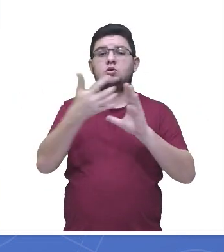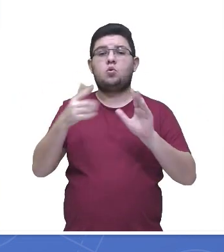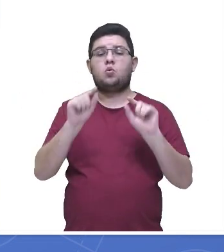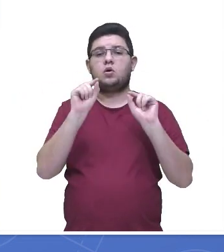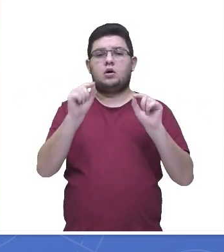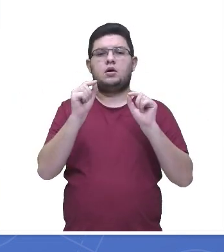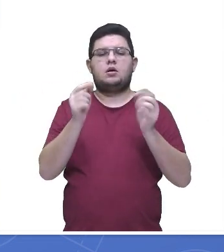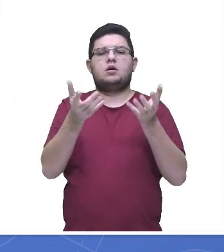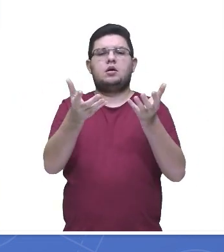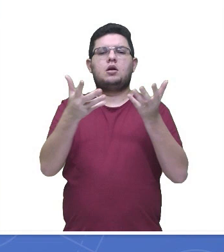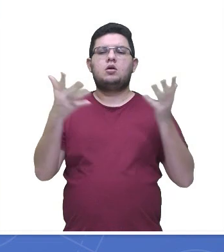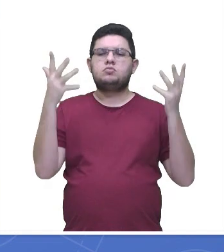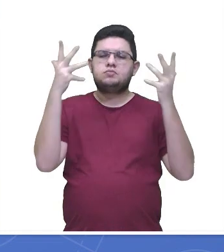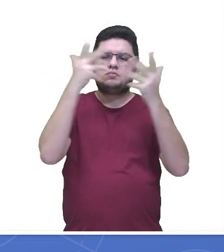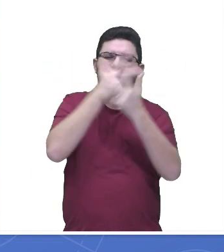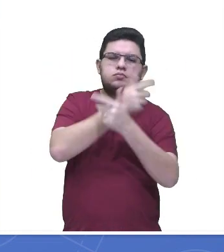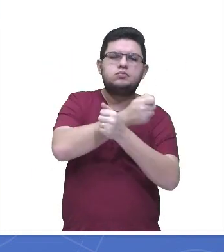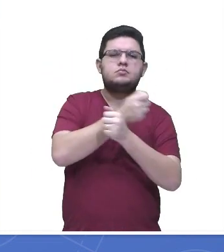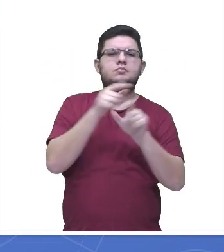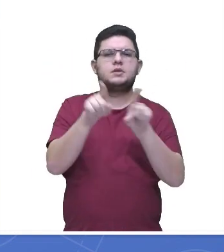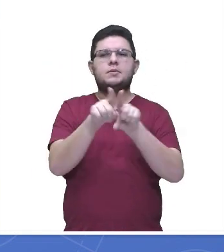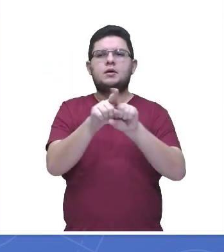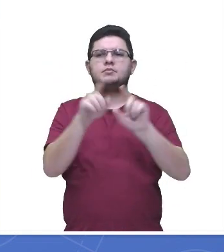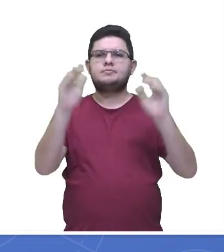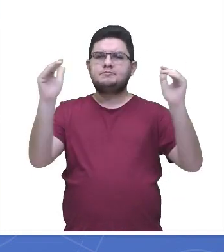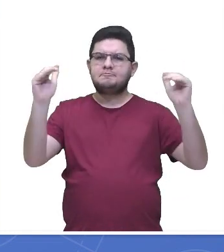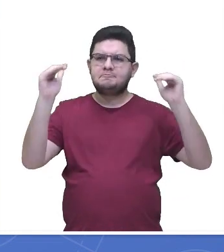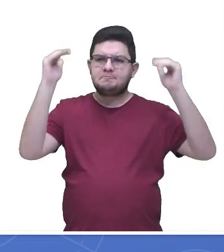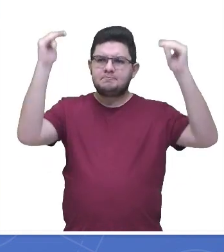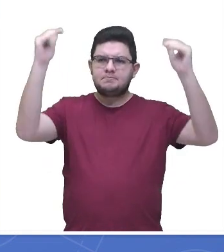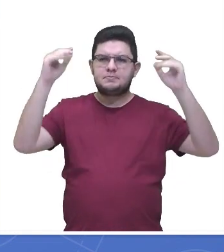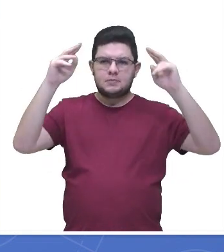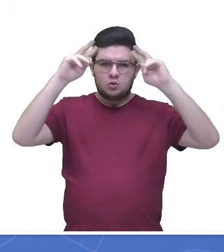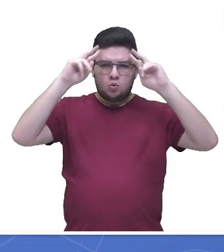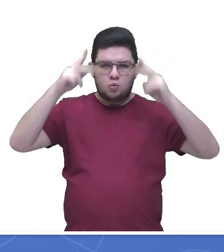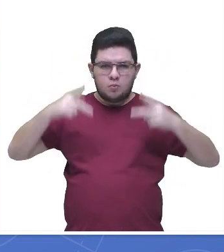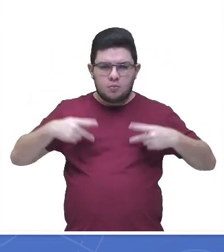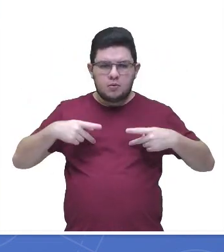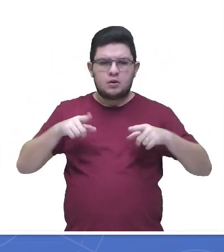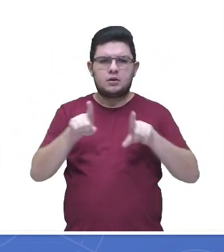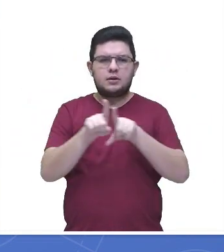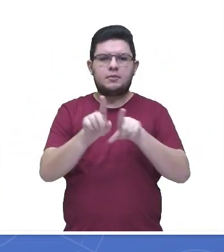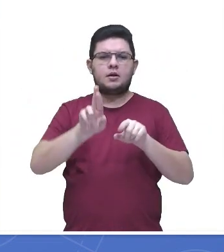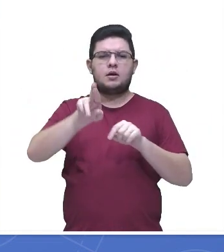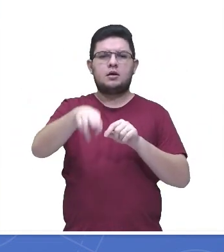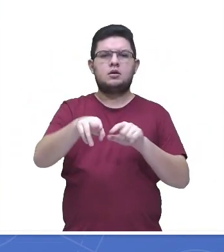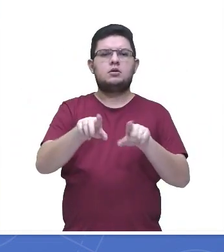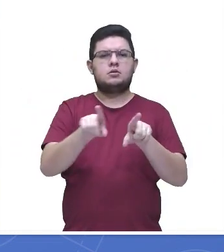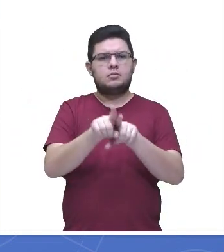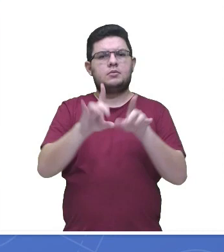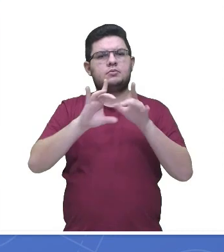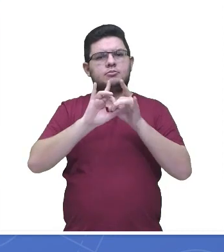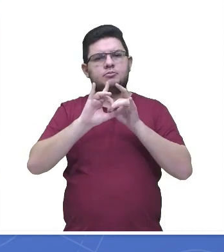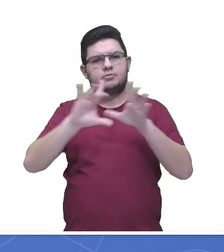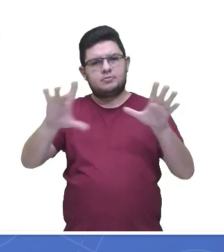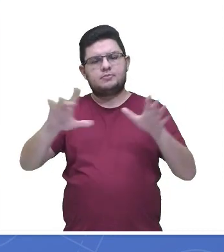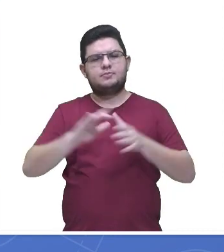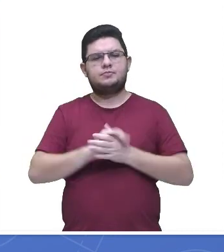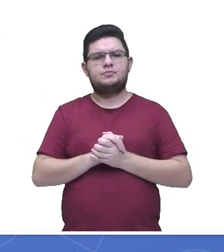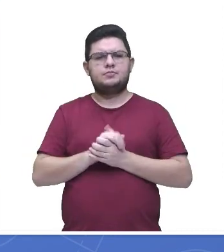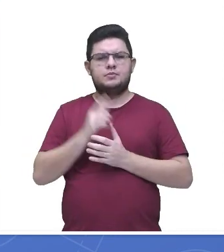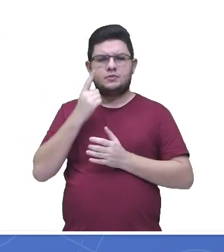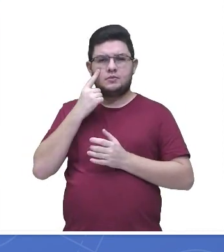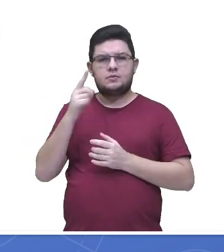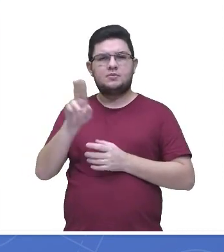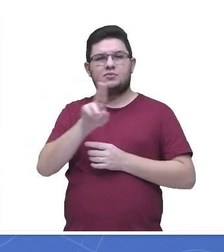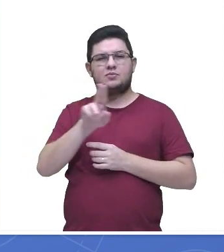das coisas, a superioridade do homem, a razão e a democracia. Olha essa palavra tão